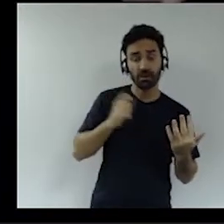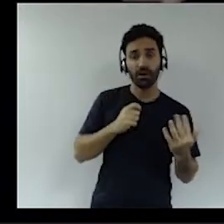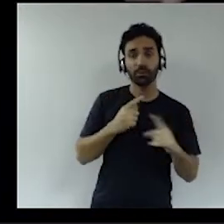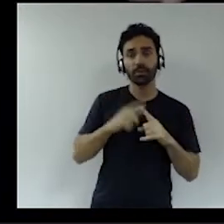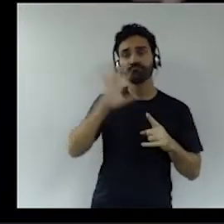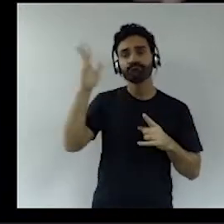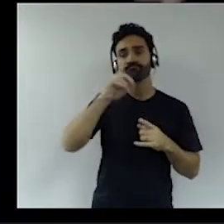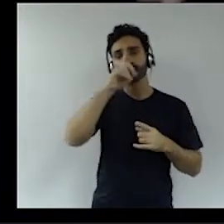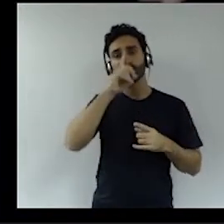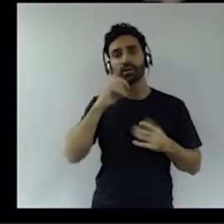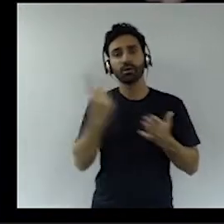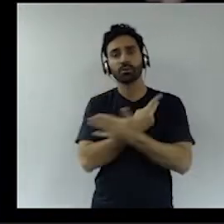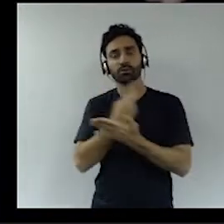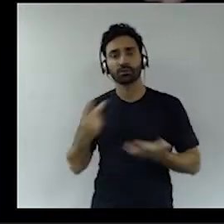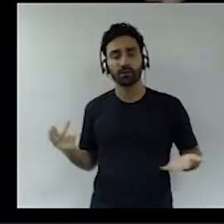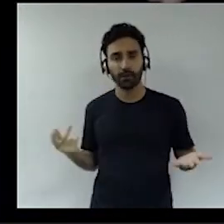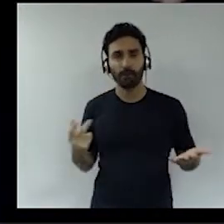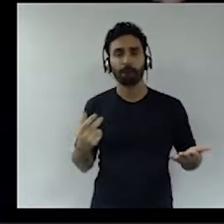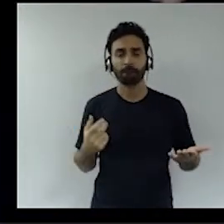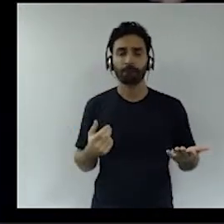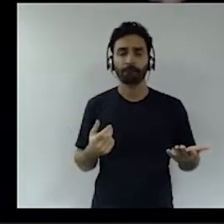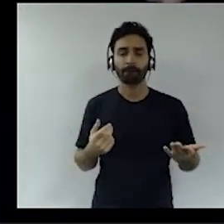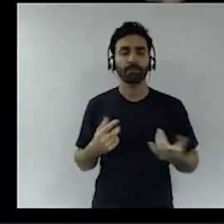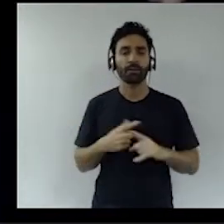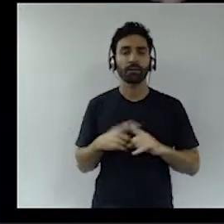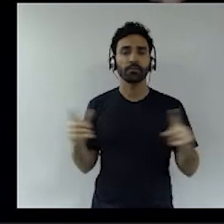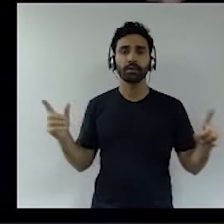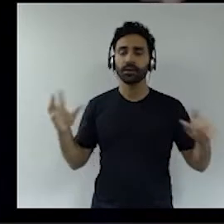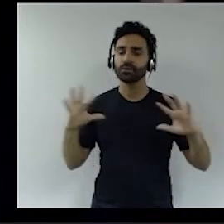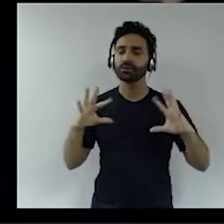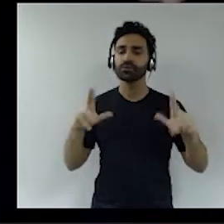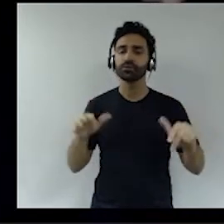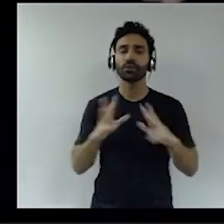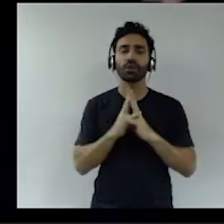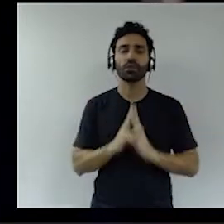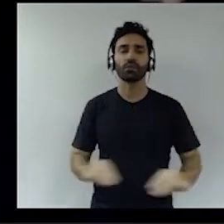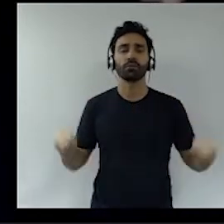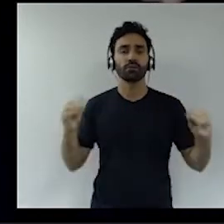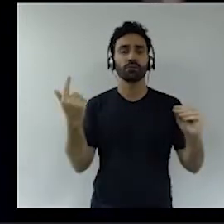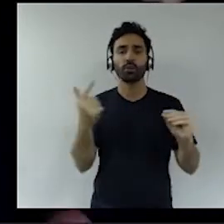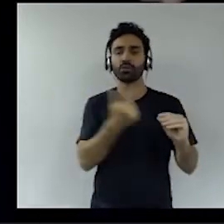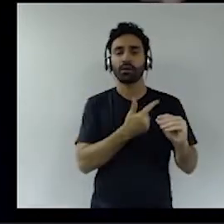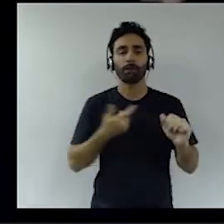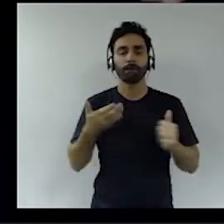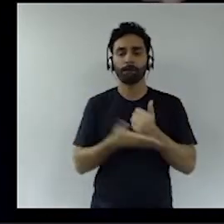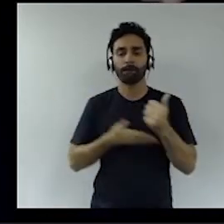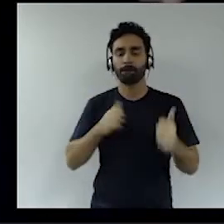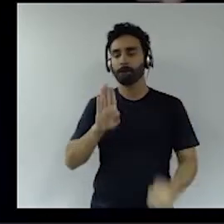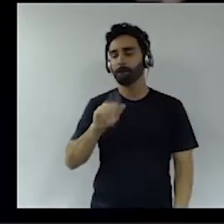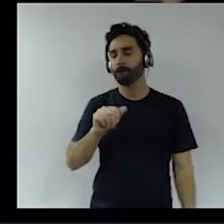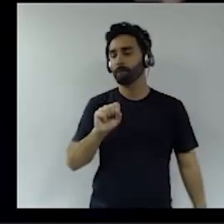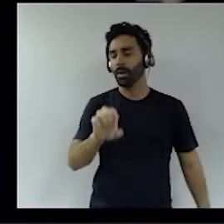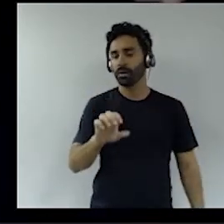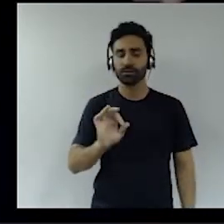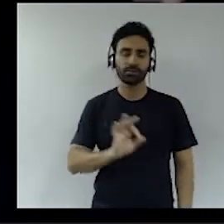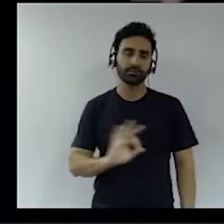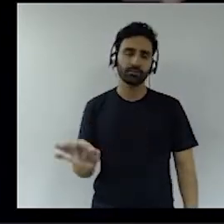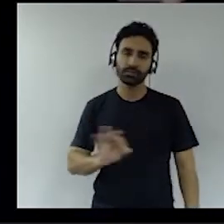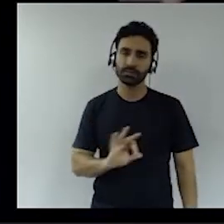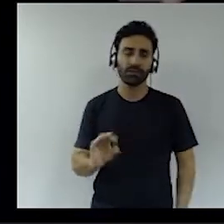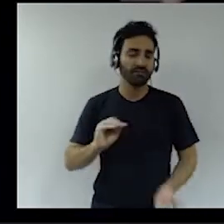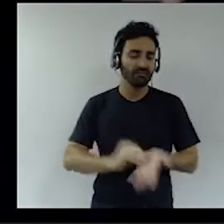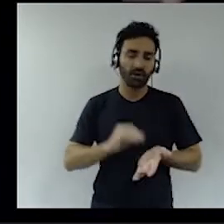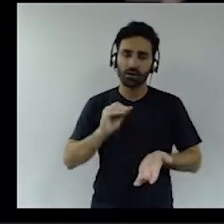aí inerentes, elas foram desnaturadas sem qualquer base científica que pudesse realmente